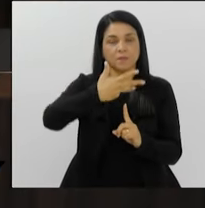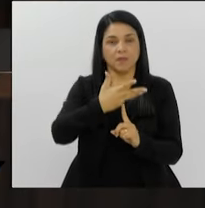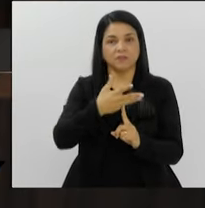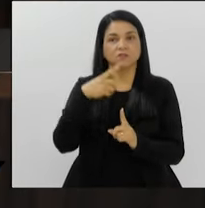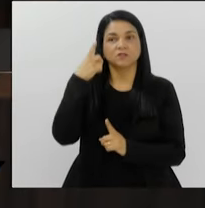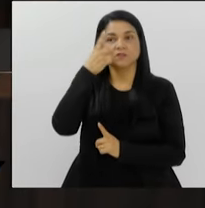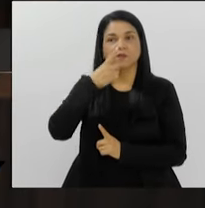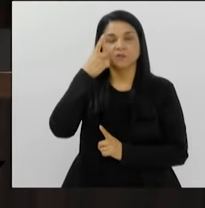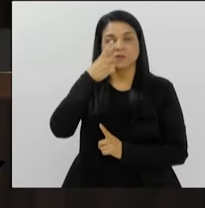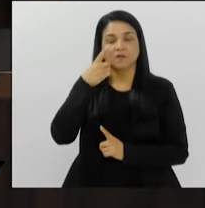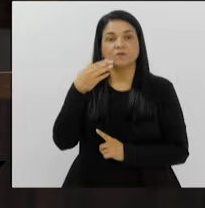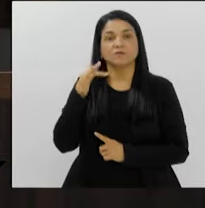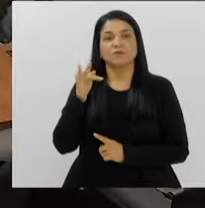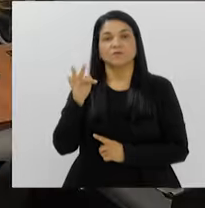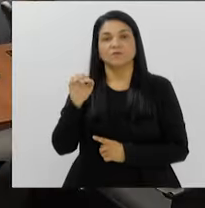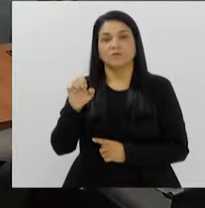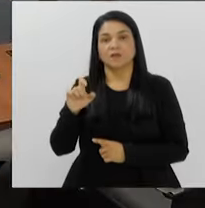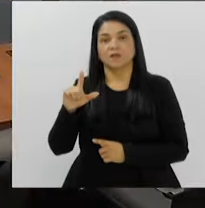deputado Felipe Poubel.